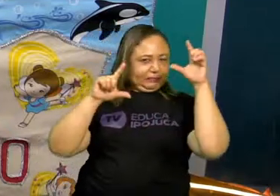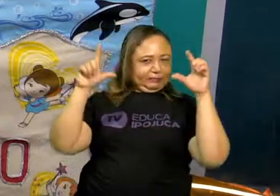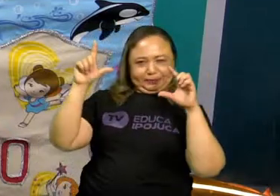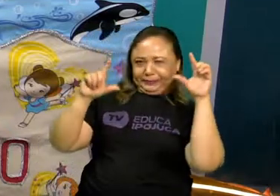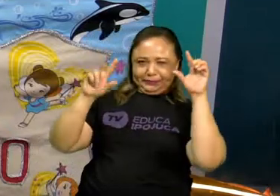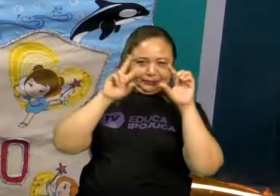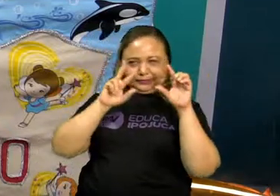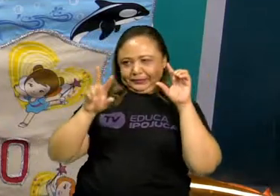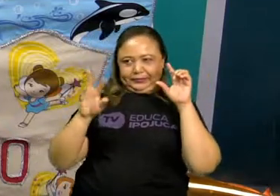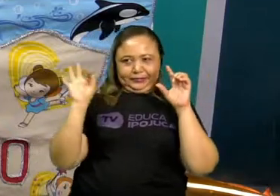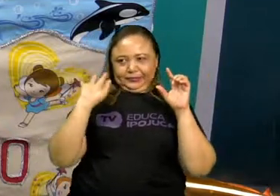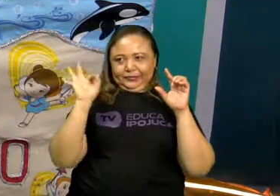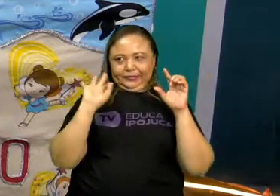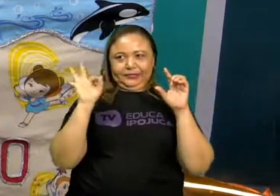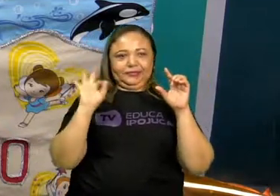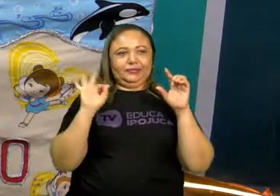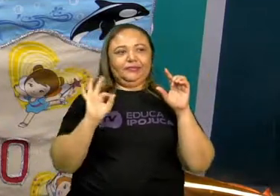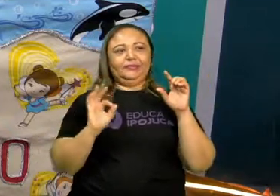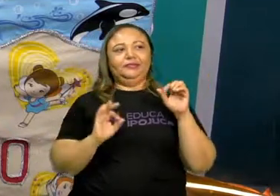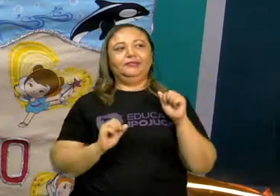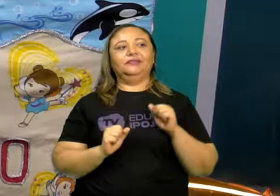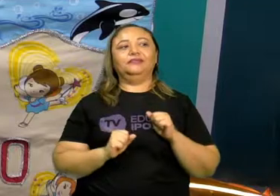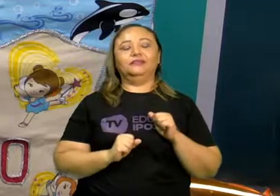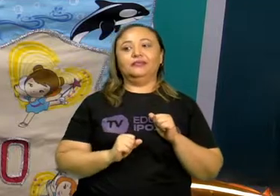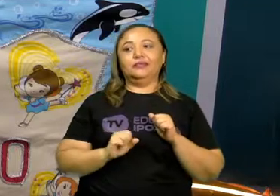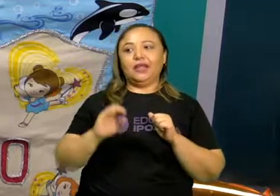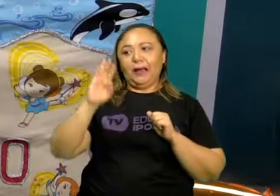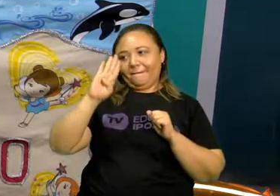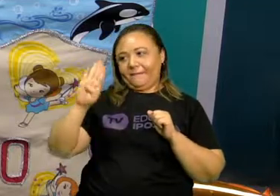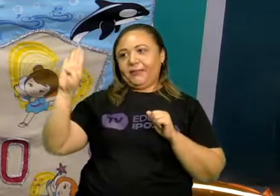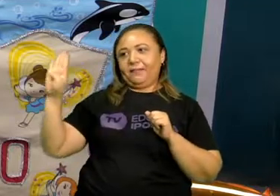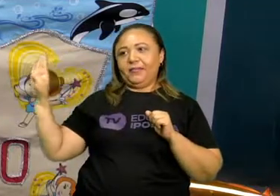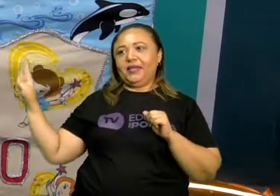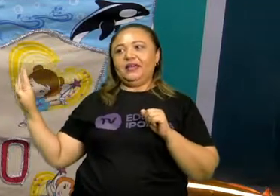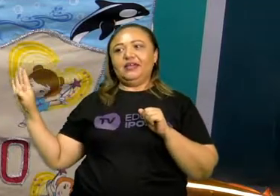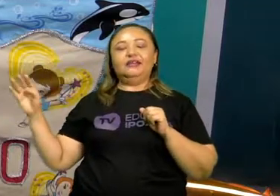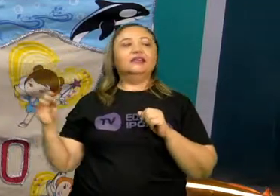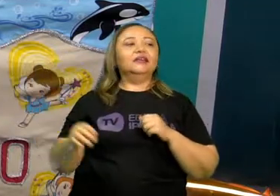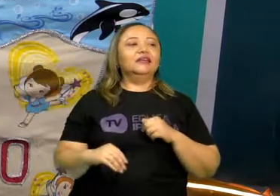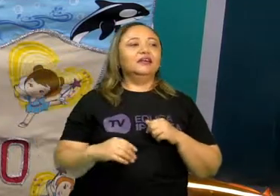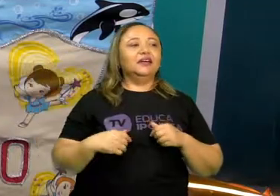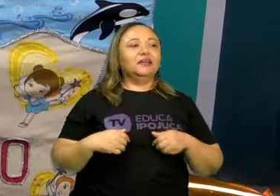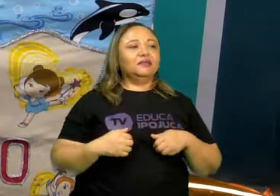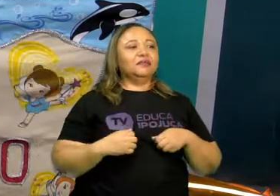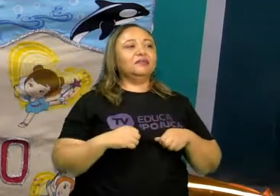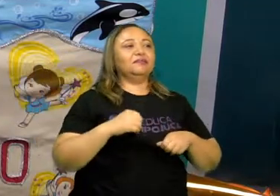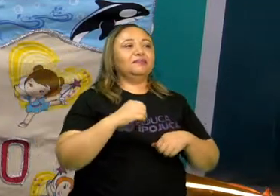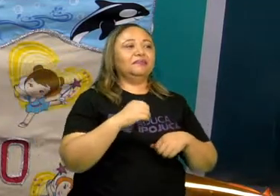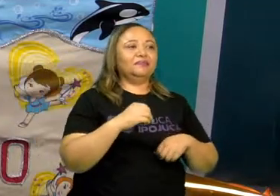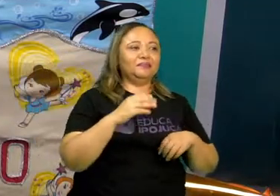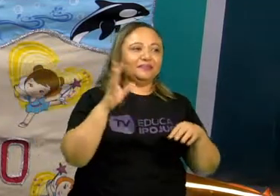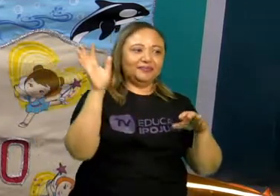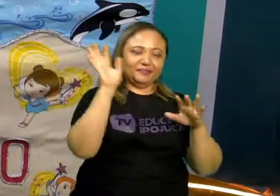tarde, tá, criança? E principalmente coisas que não é pra criança assistir. Né, Leiturinha? É a gente verdade,